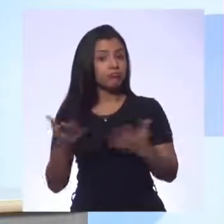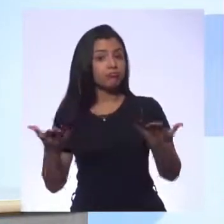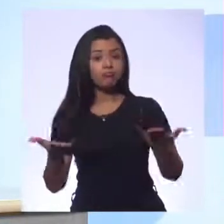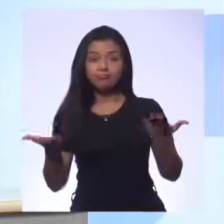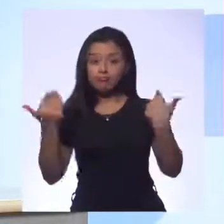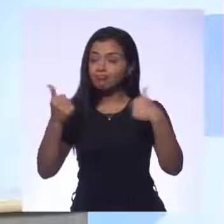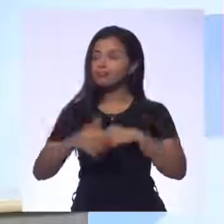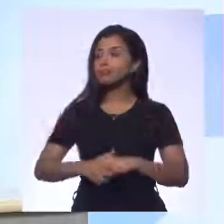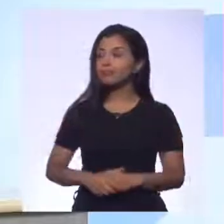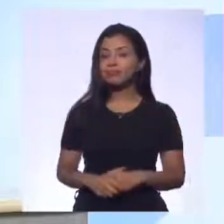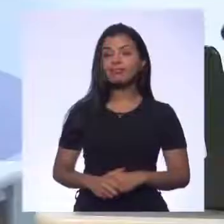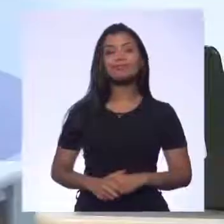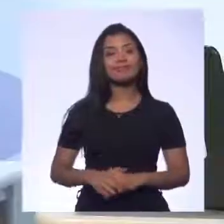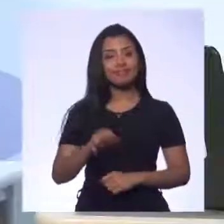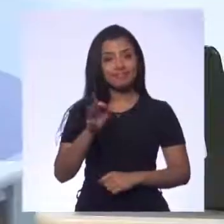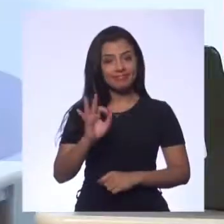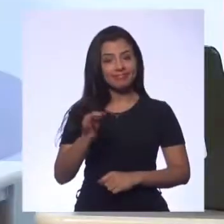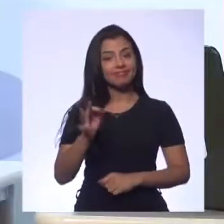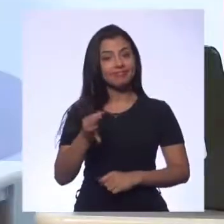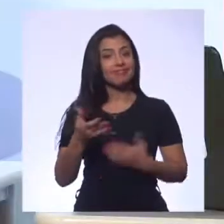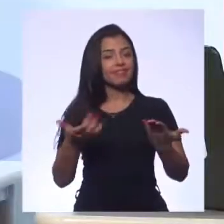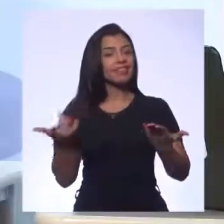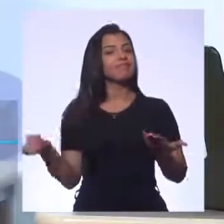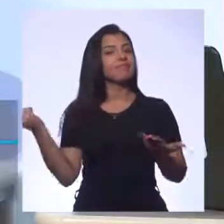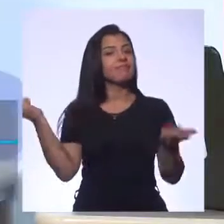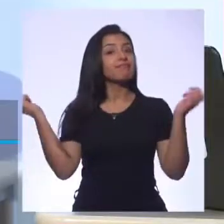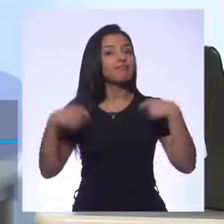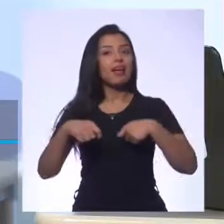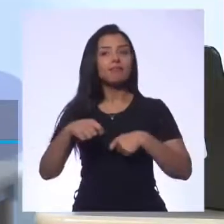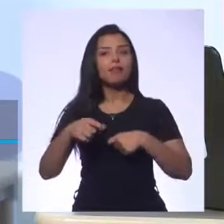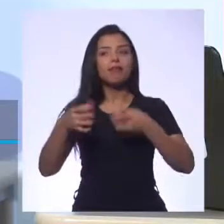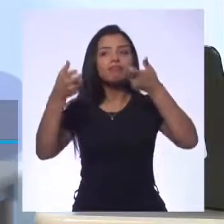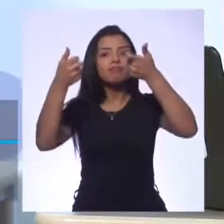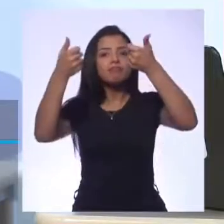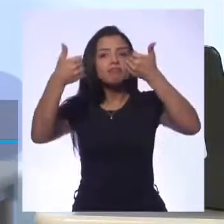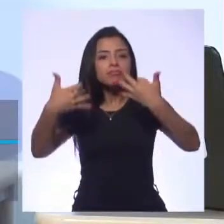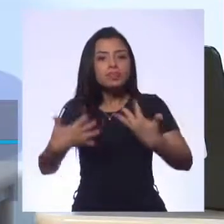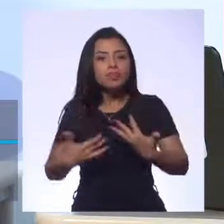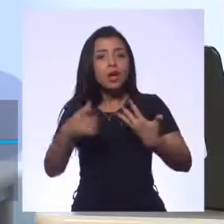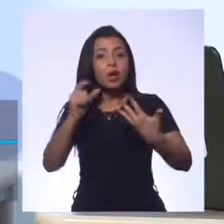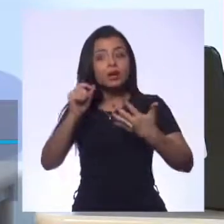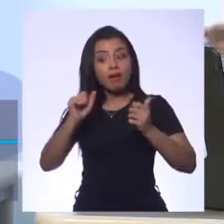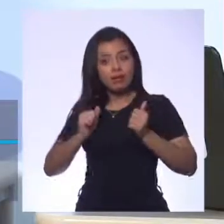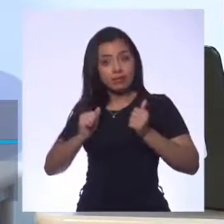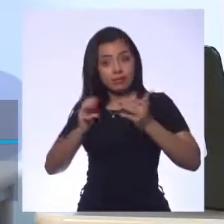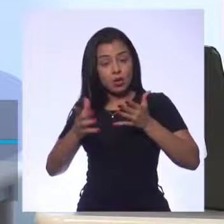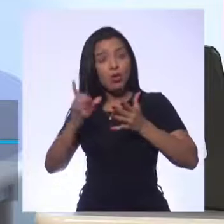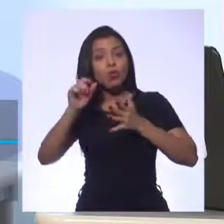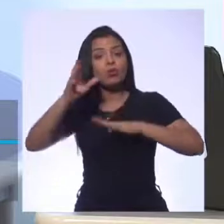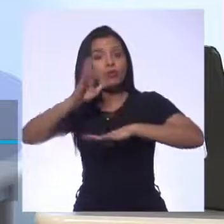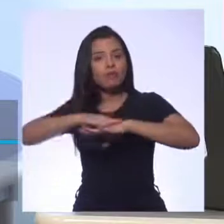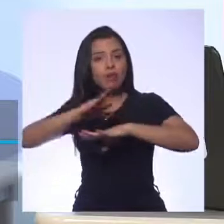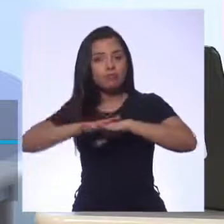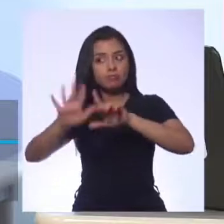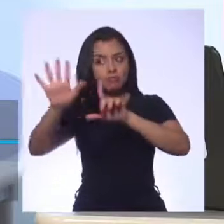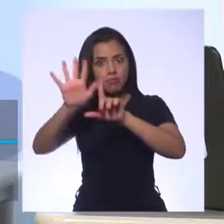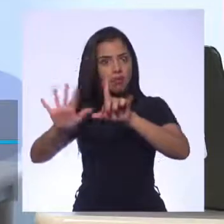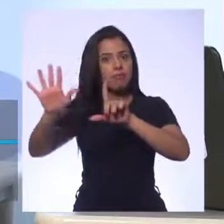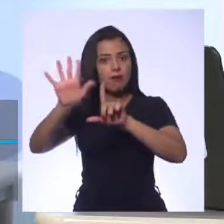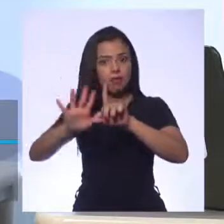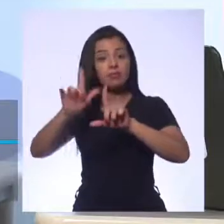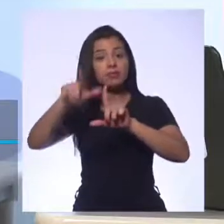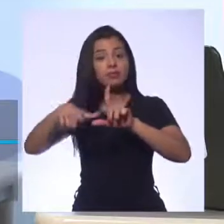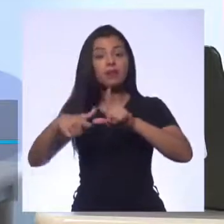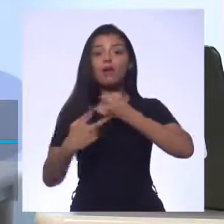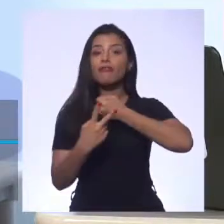Silene? Isso, então nós conseguimos então falar aí a ação, o que realmente eles estão fazendo, que é o verbo,